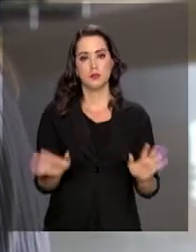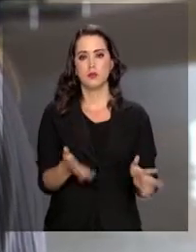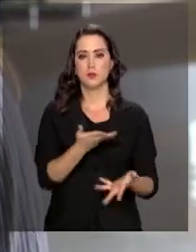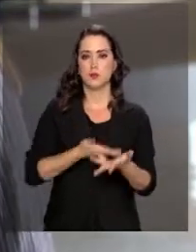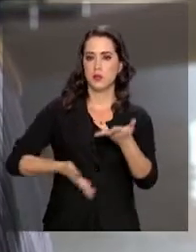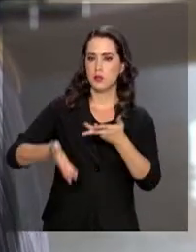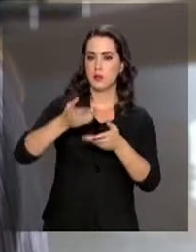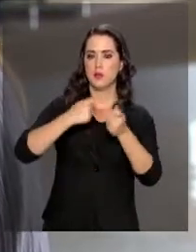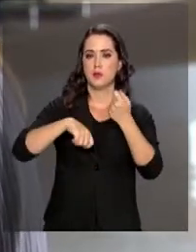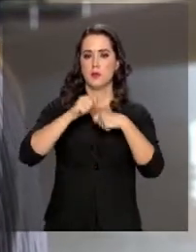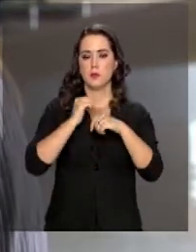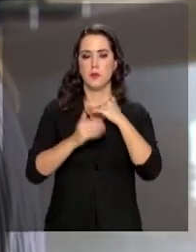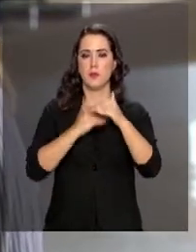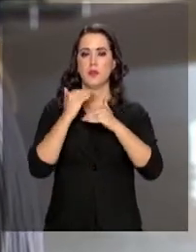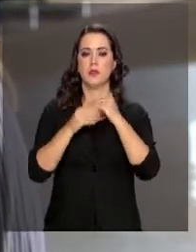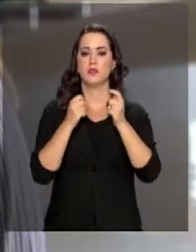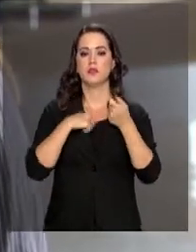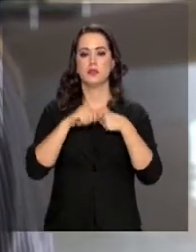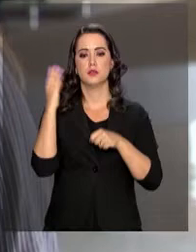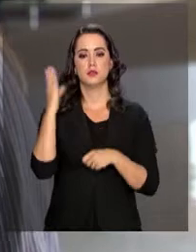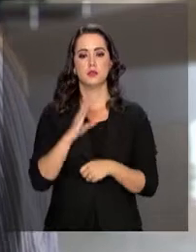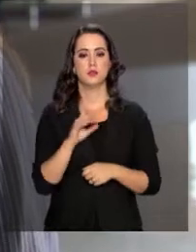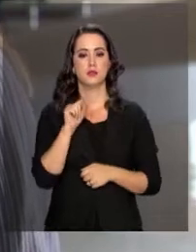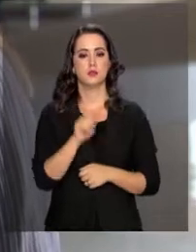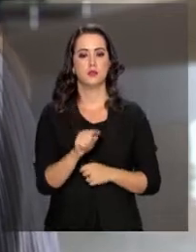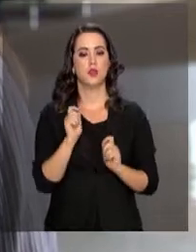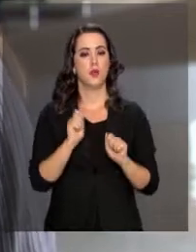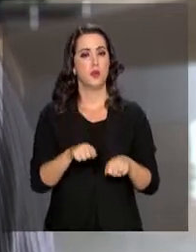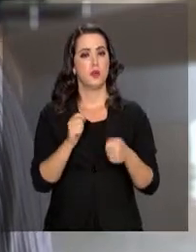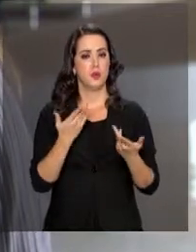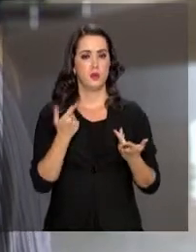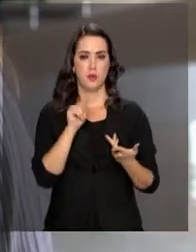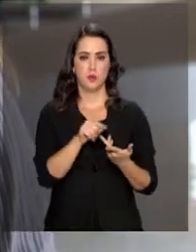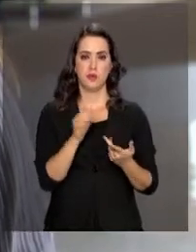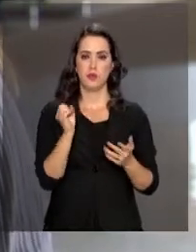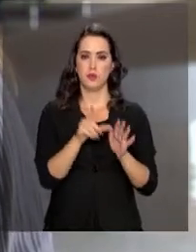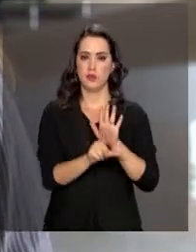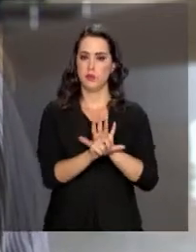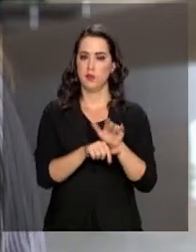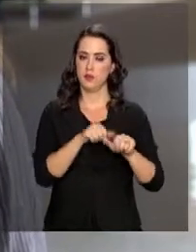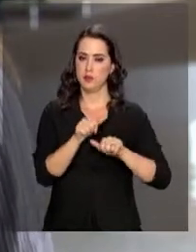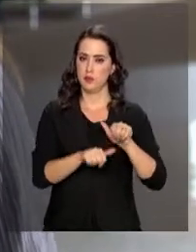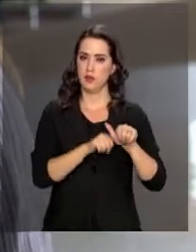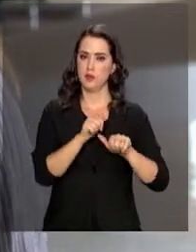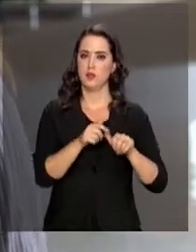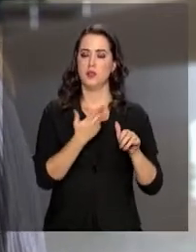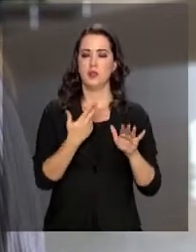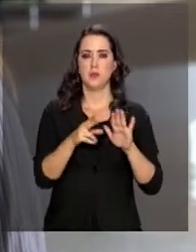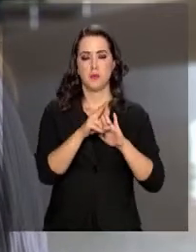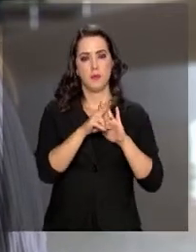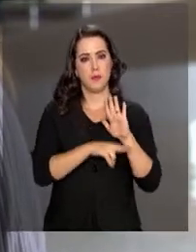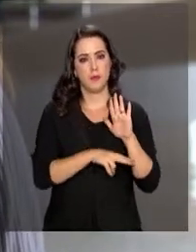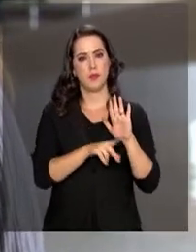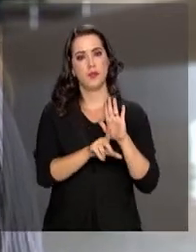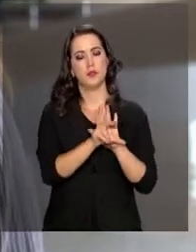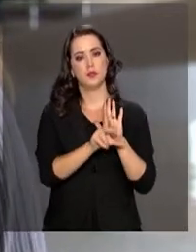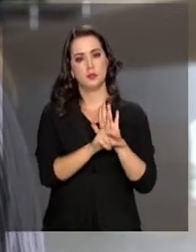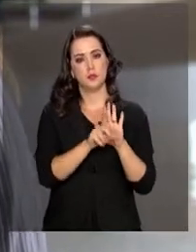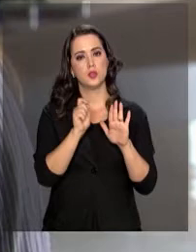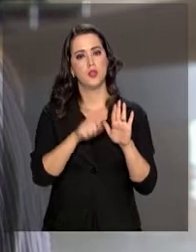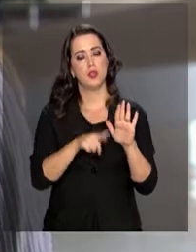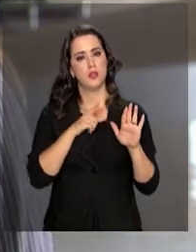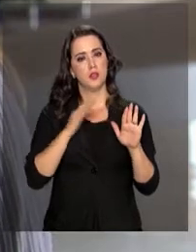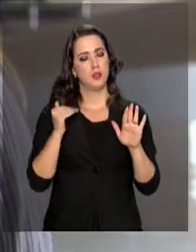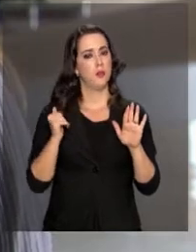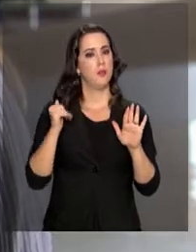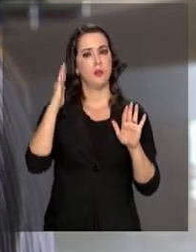economia com crescimento da economia brasileira eo potencial que essa reforma criou ao modernizar as relações de trabalho que a gente tenha